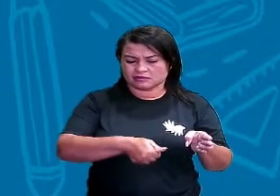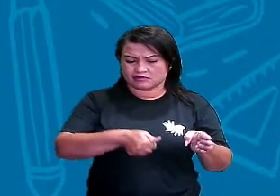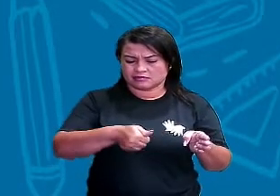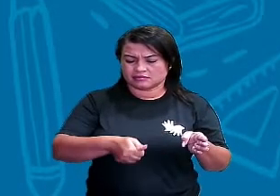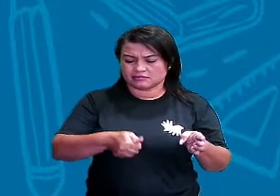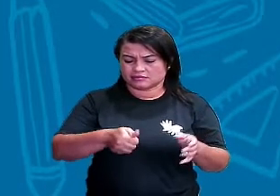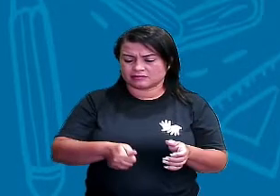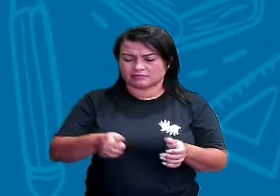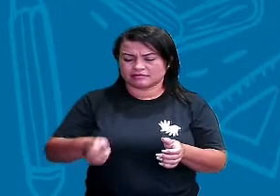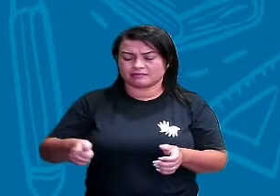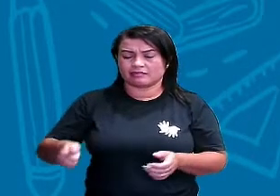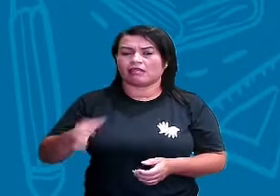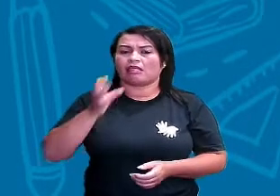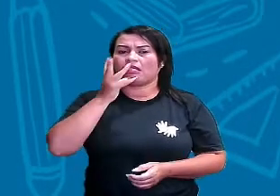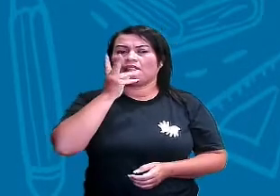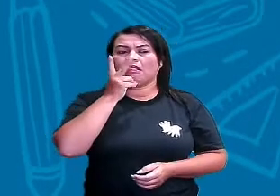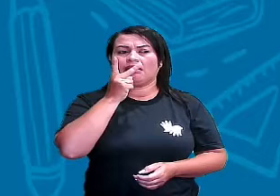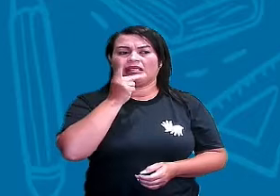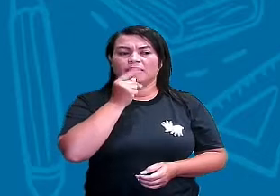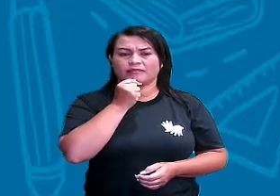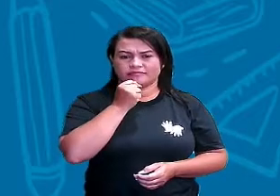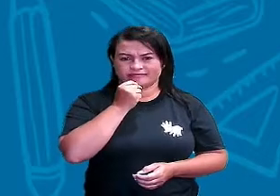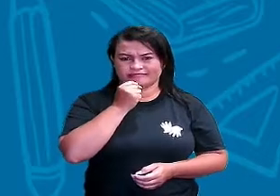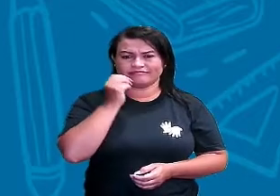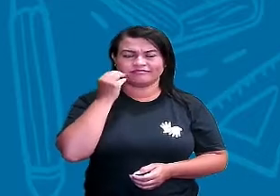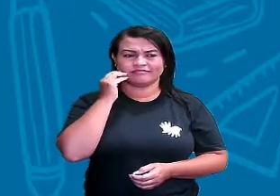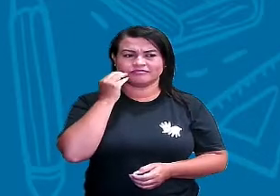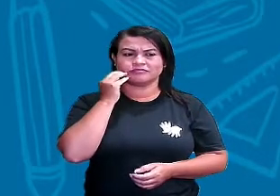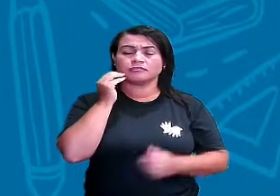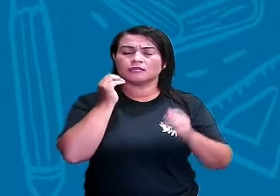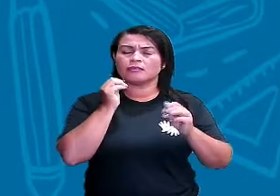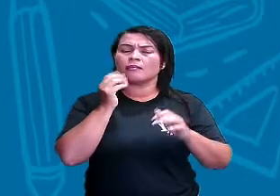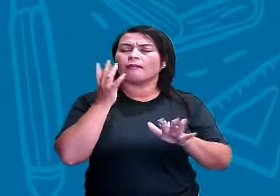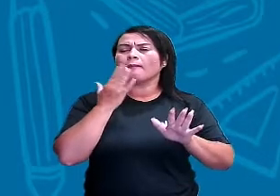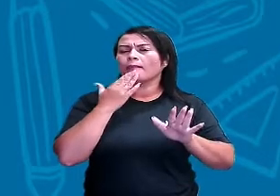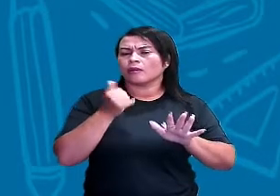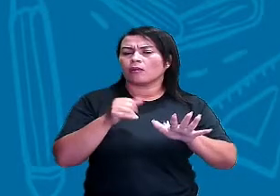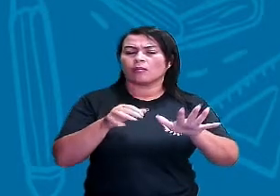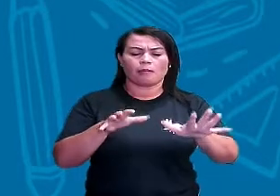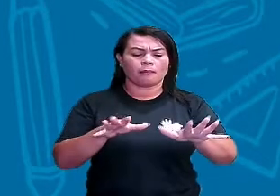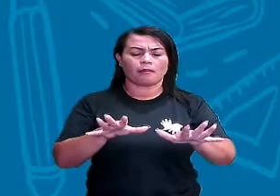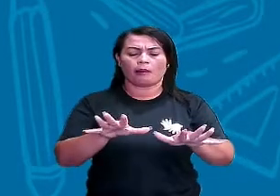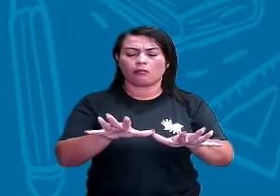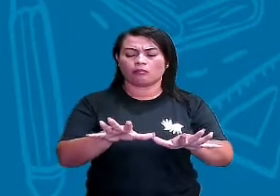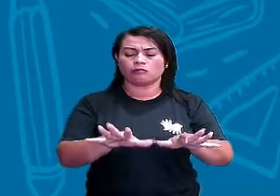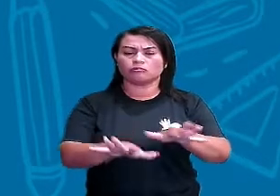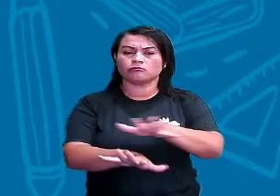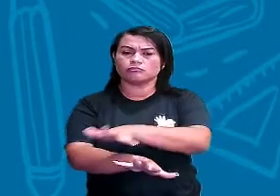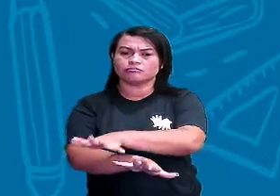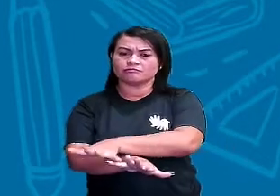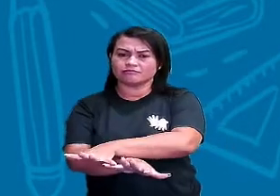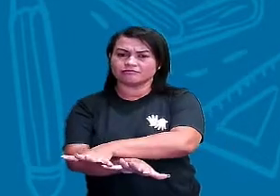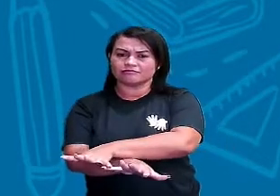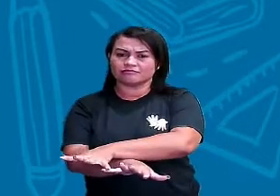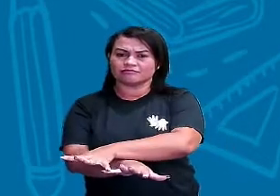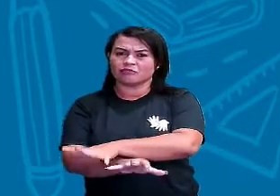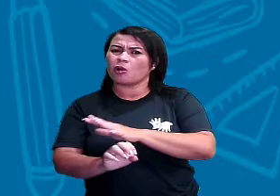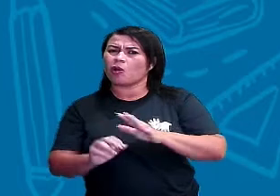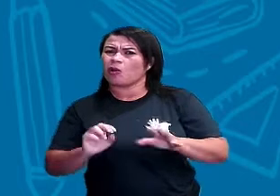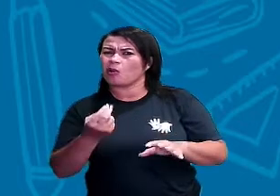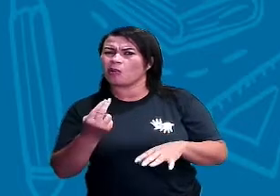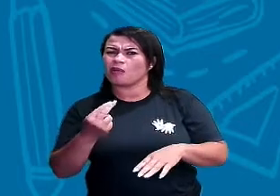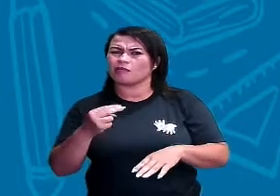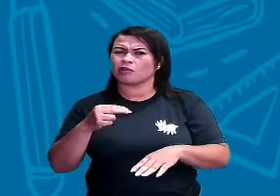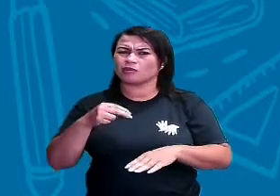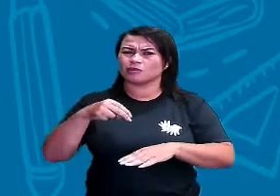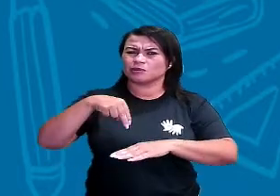ladinho do outro, né? Ou será que eu posso ir com um palmo, que é maior? Eu vou subir na mesa, será que eu vou